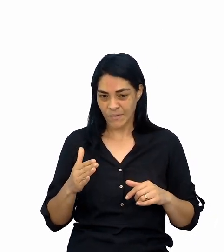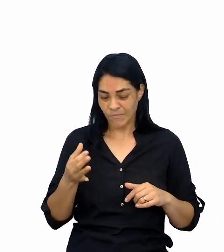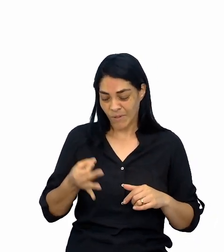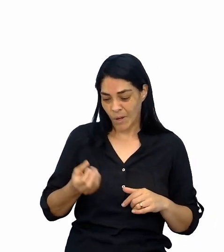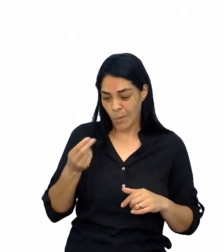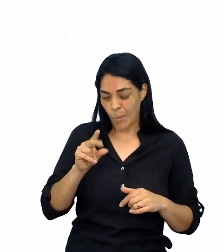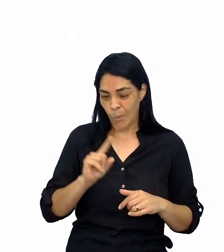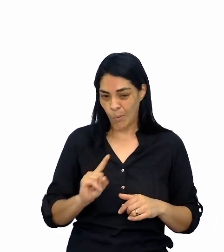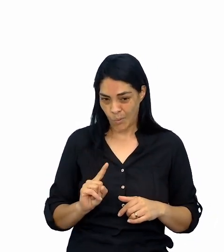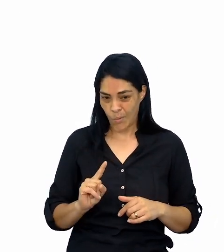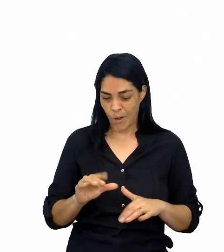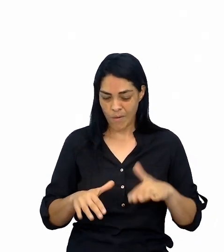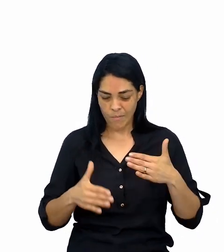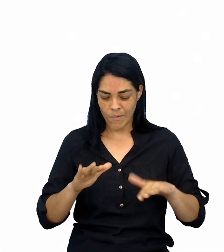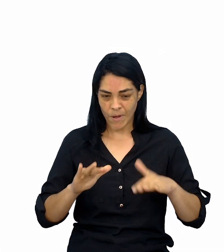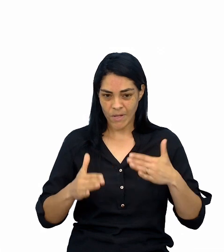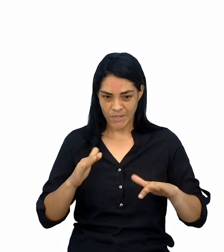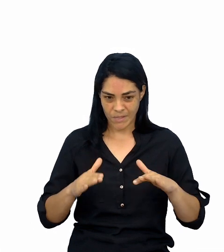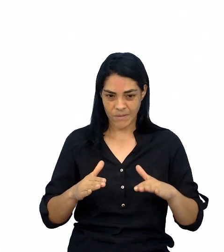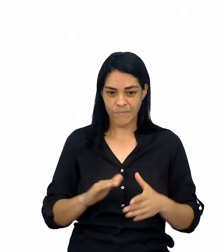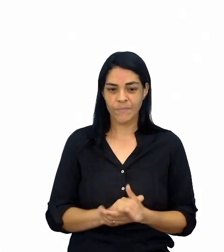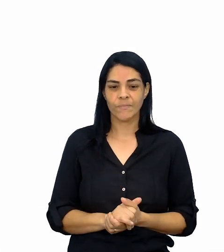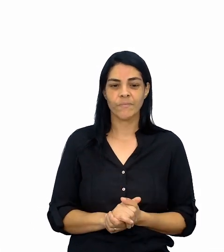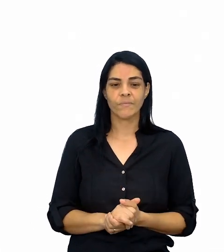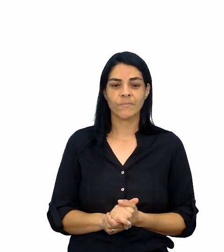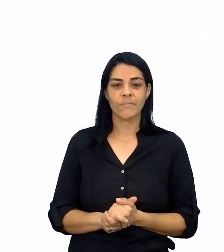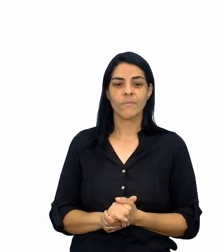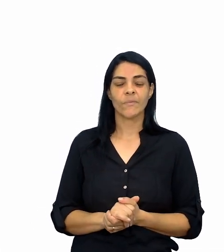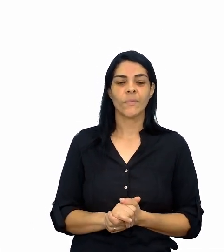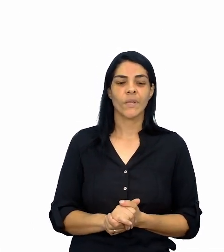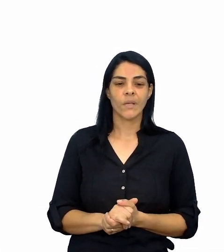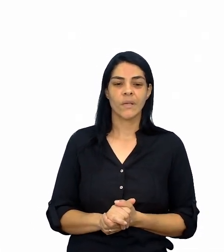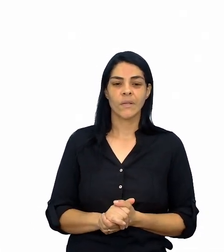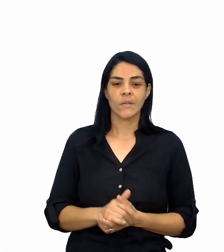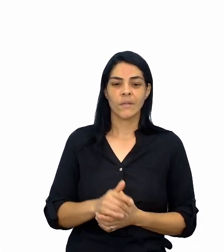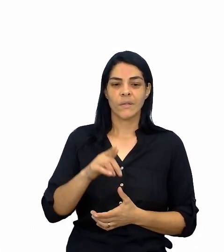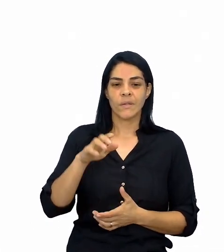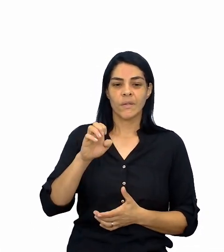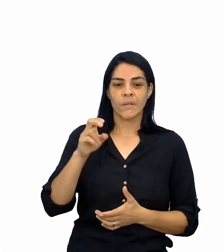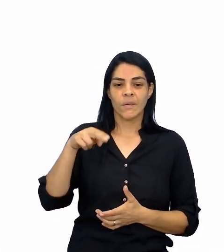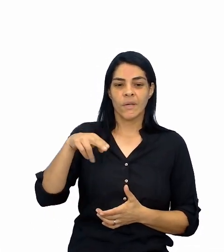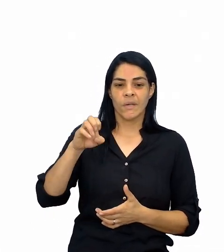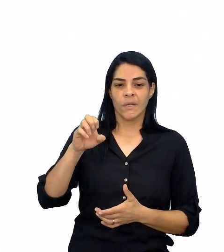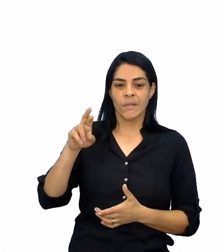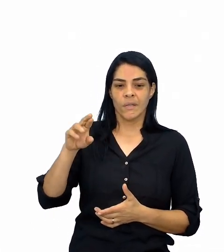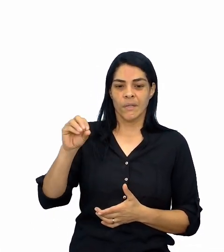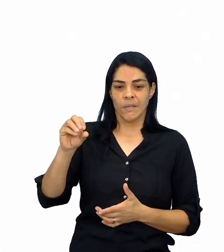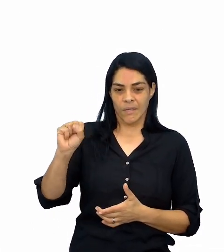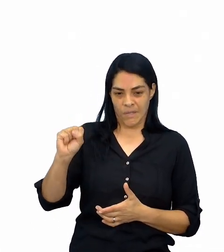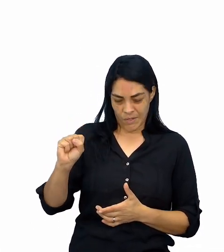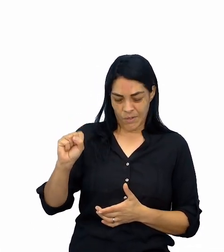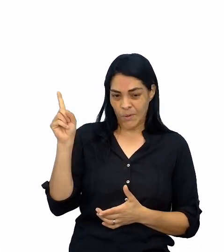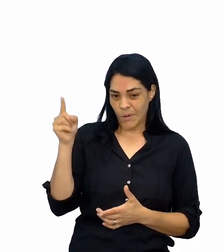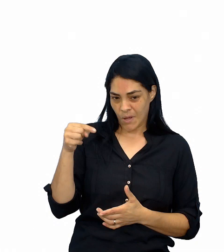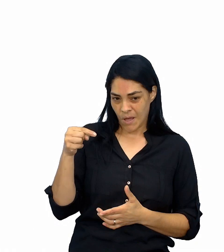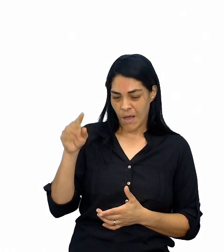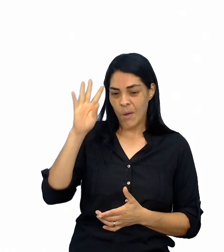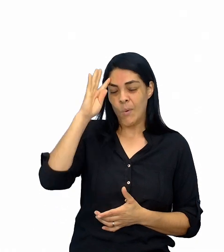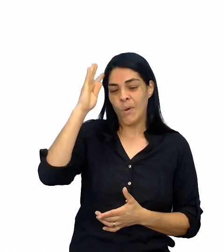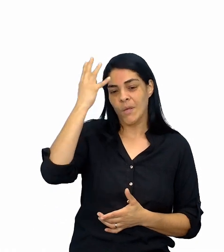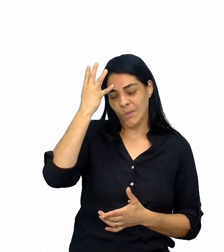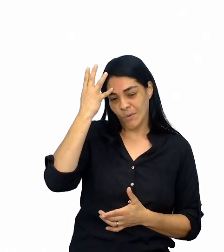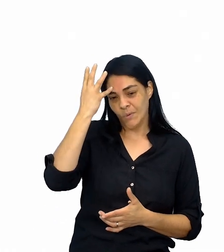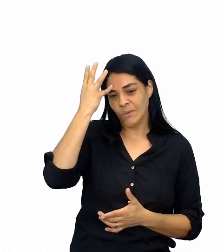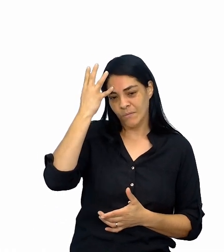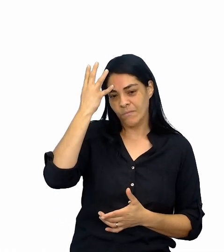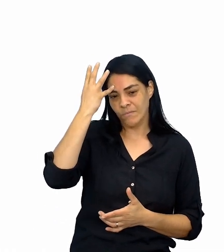acertada do gênero discursivo. Os gêneros são, assim, o